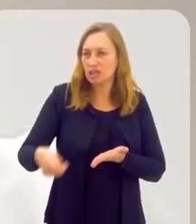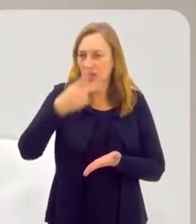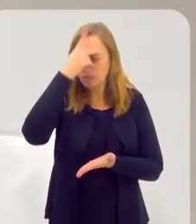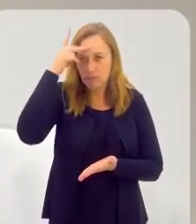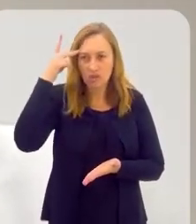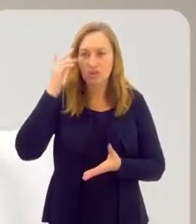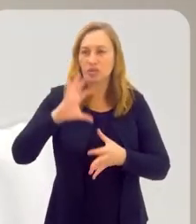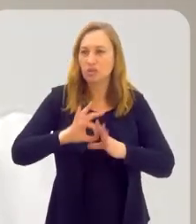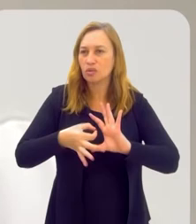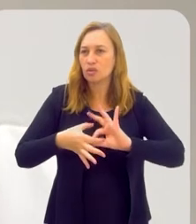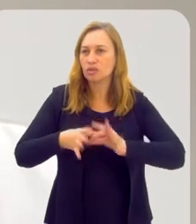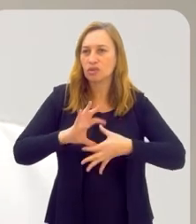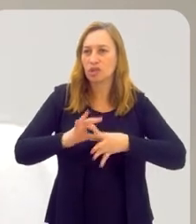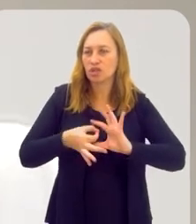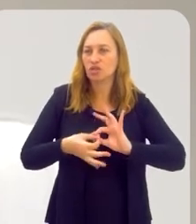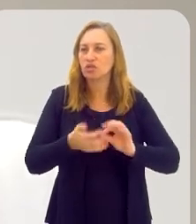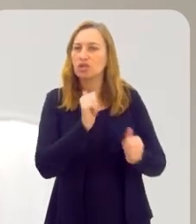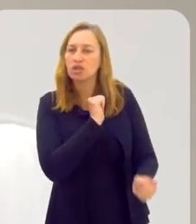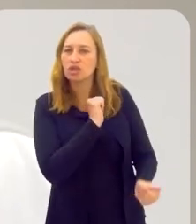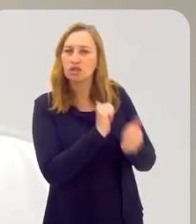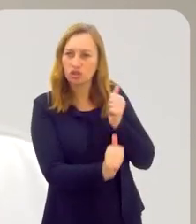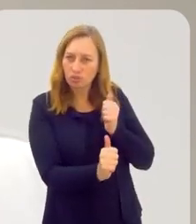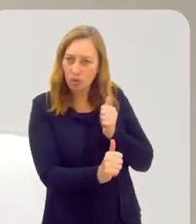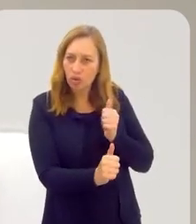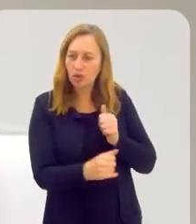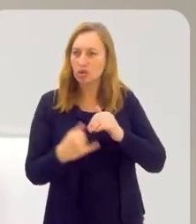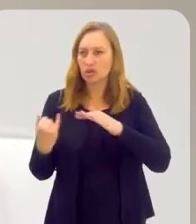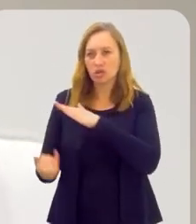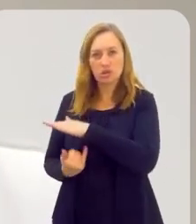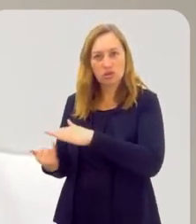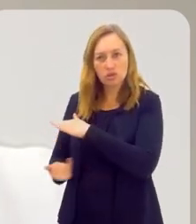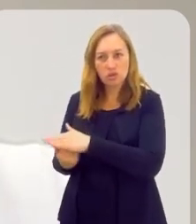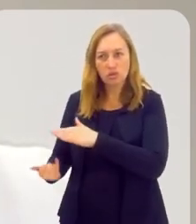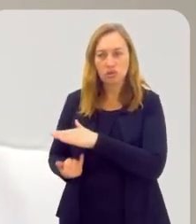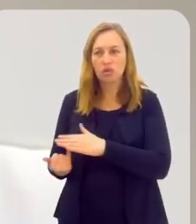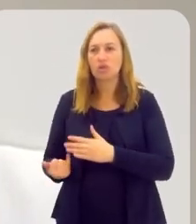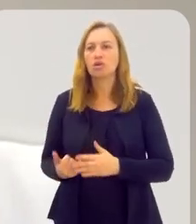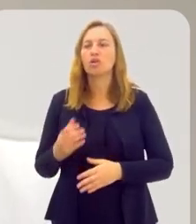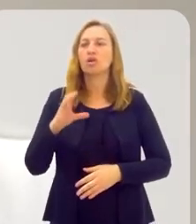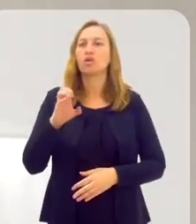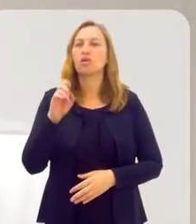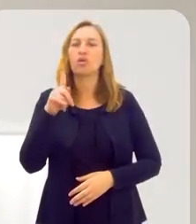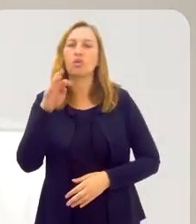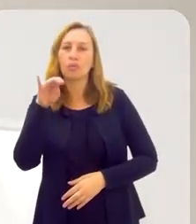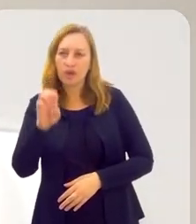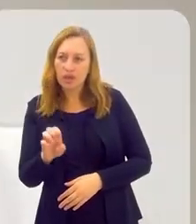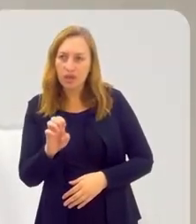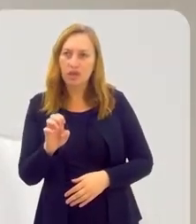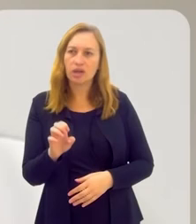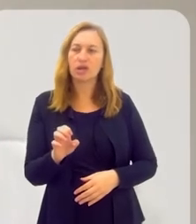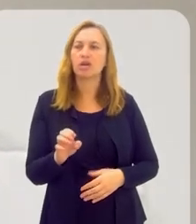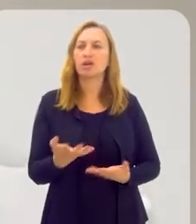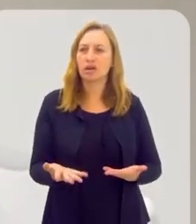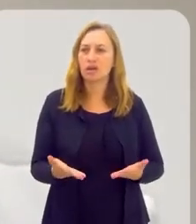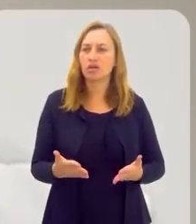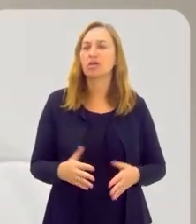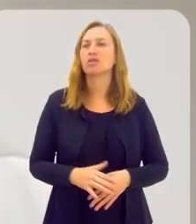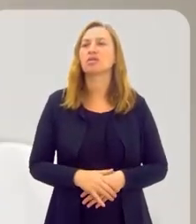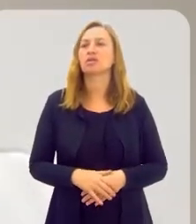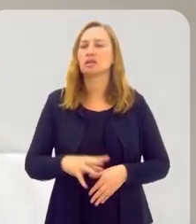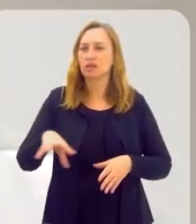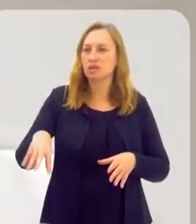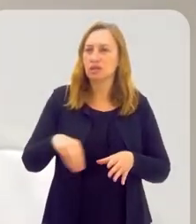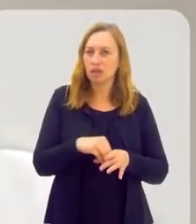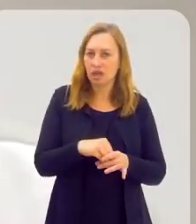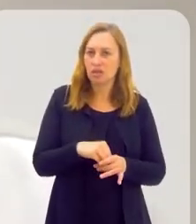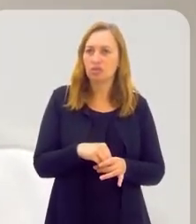no terreno, no contexto do desporto, ou em associações, ou em clubes, ou em federações das modalidades, e que trazem o know-how do